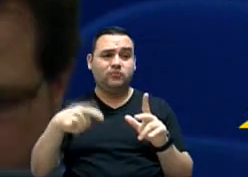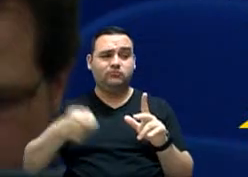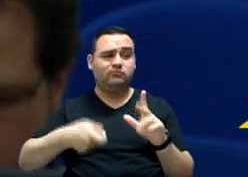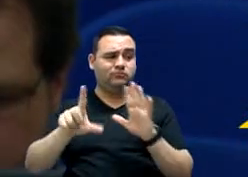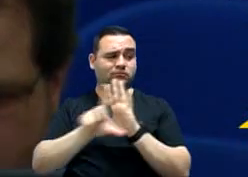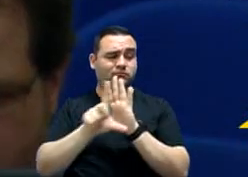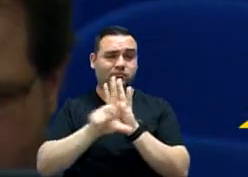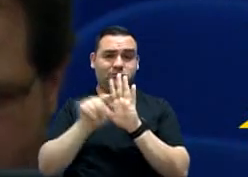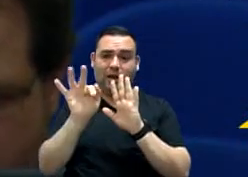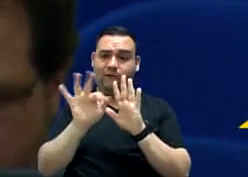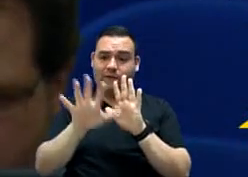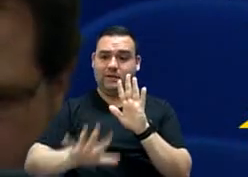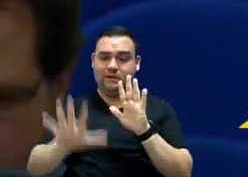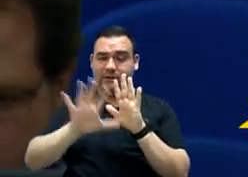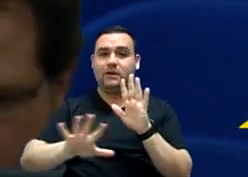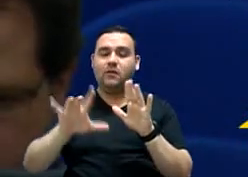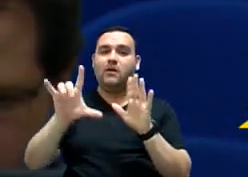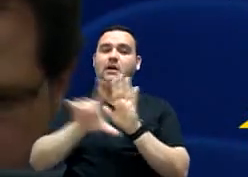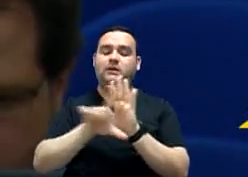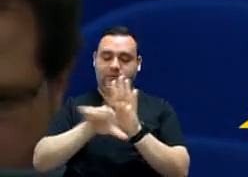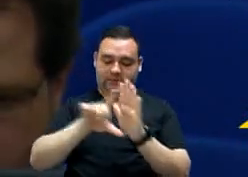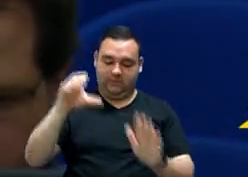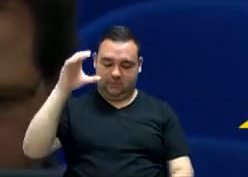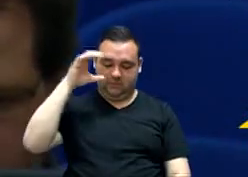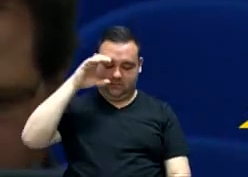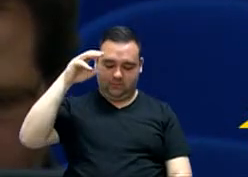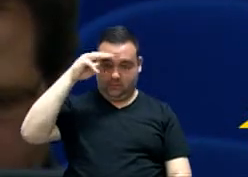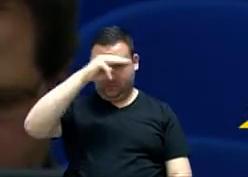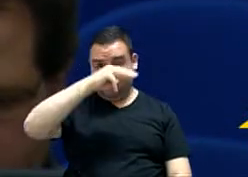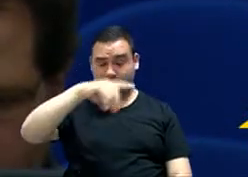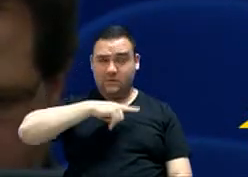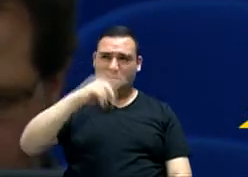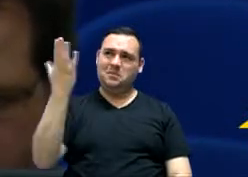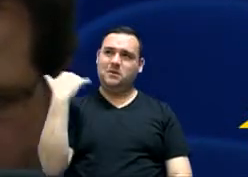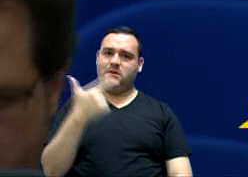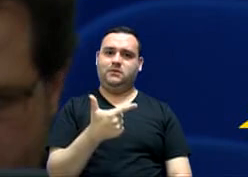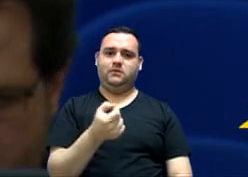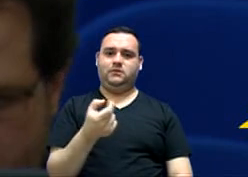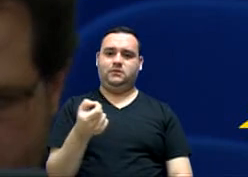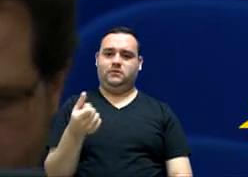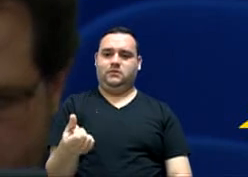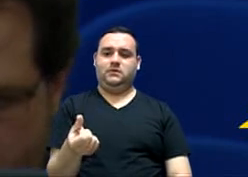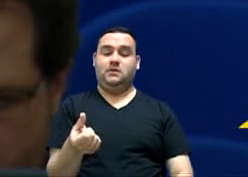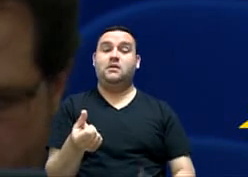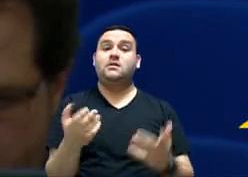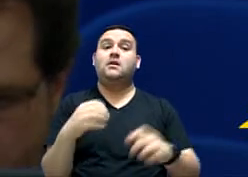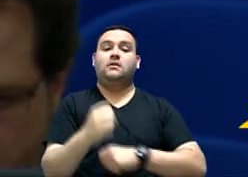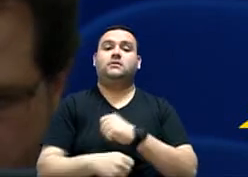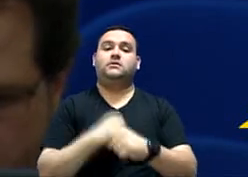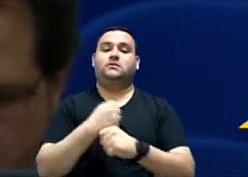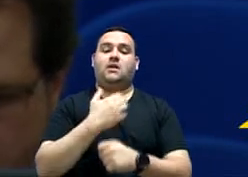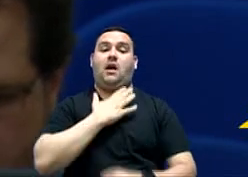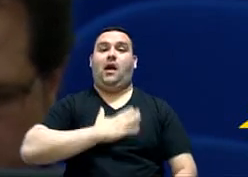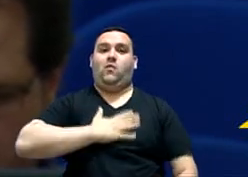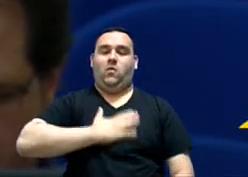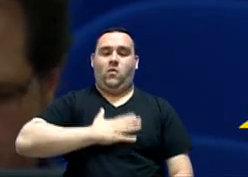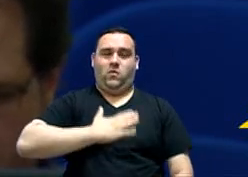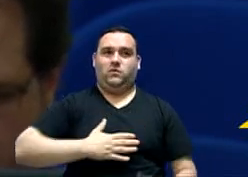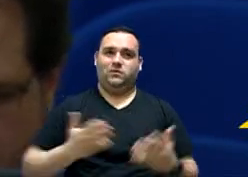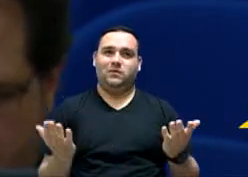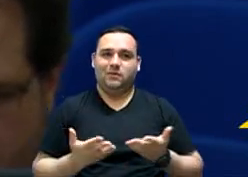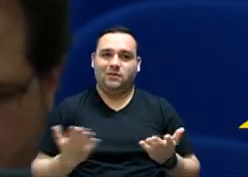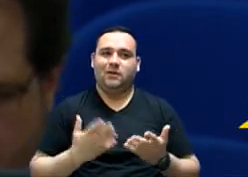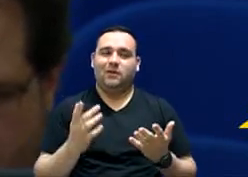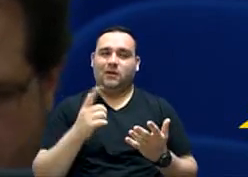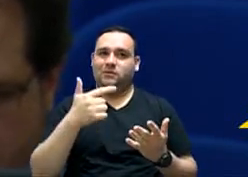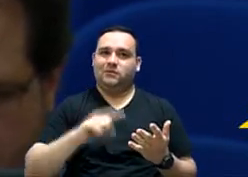na lei federal, Lei Maria da Penha, que foi aprovada em 2006. Inclusive, esse ano, esse mês de agosto, né,